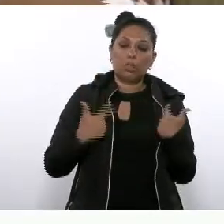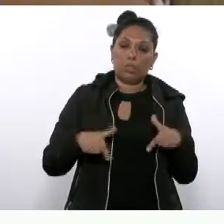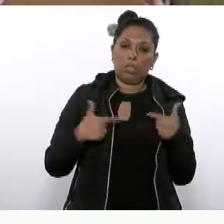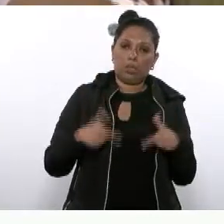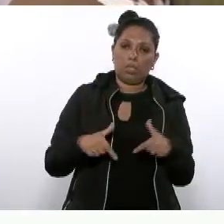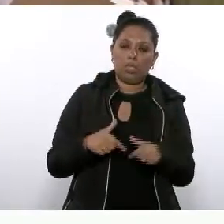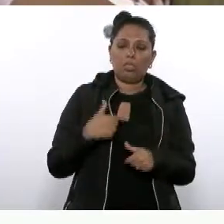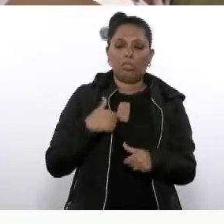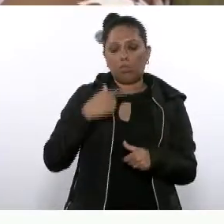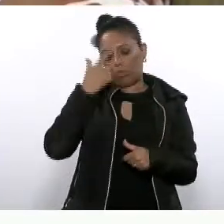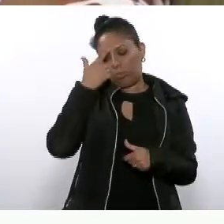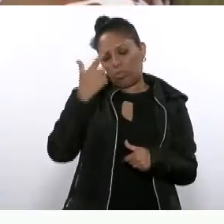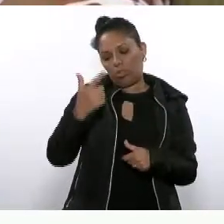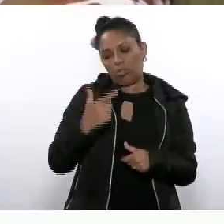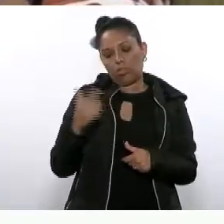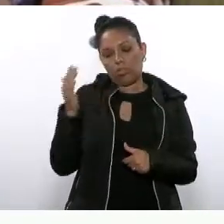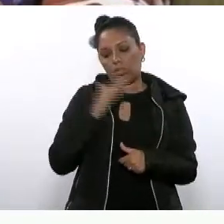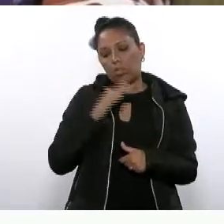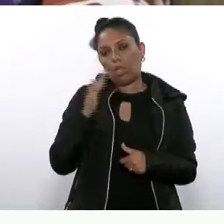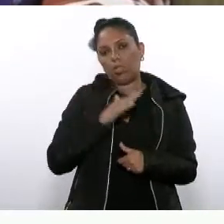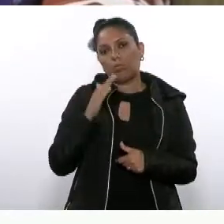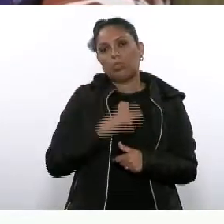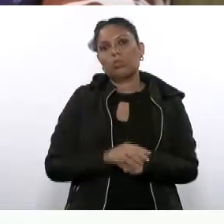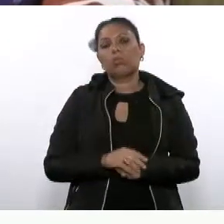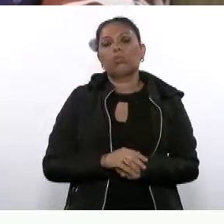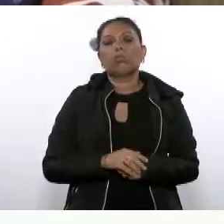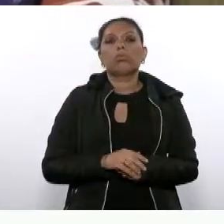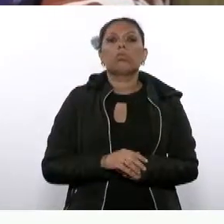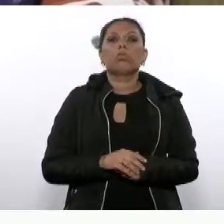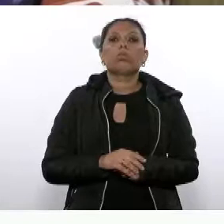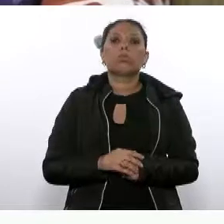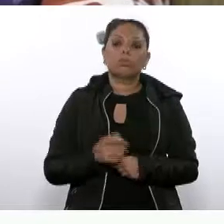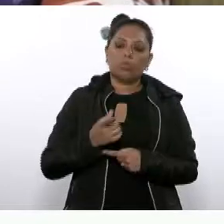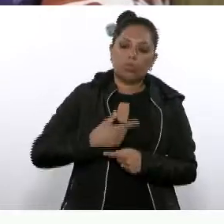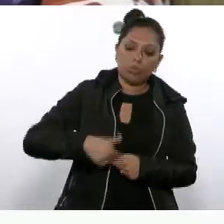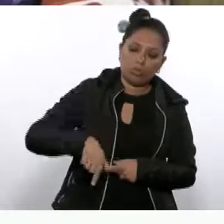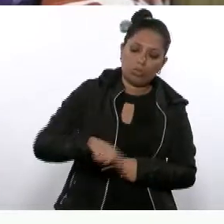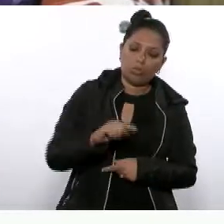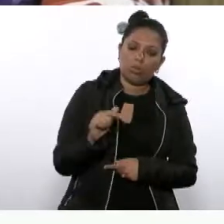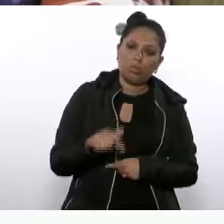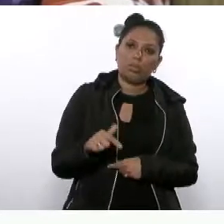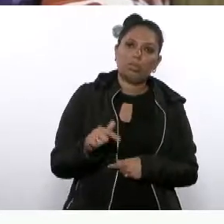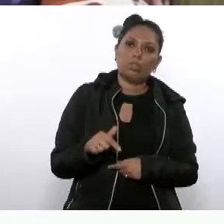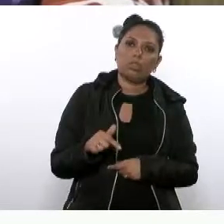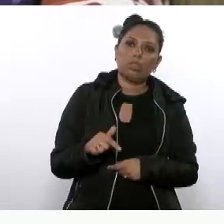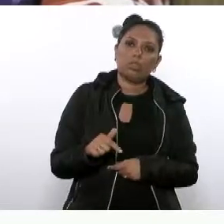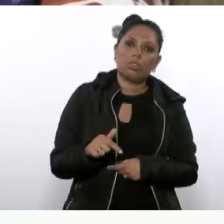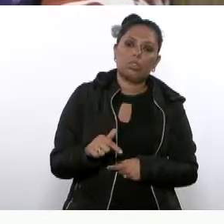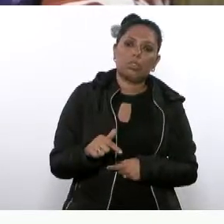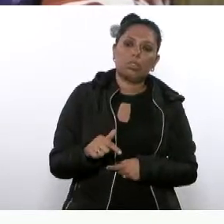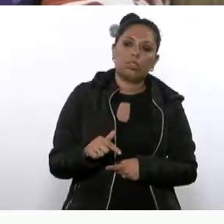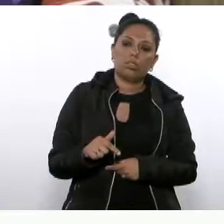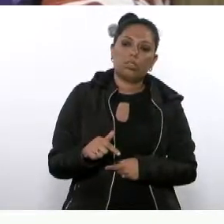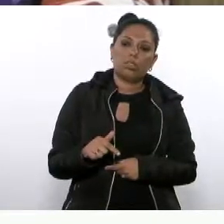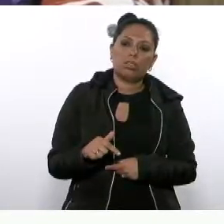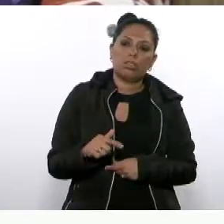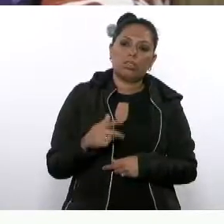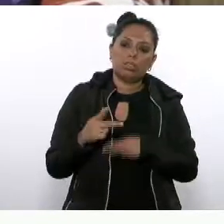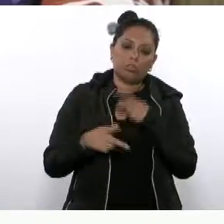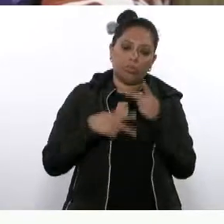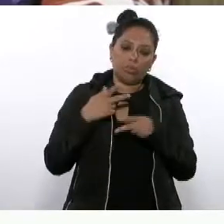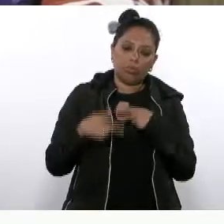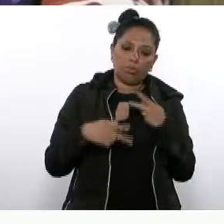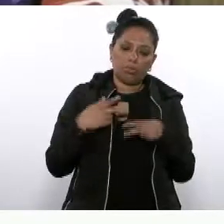me veio à cabeça agora aqui, muito rapidamente, que a gente aqui não não está tratando de um espaço